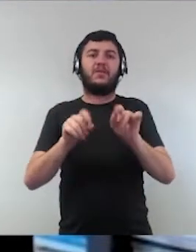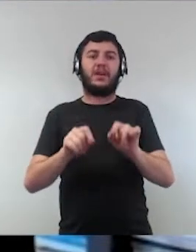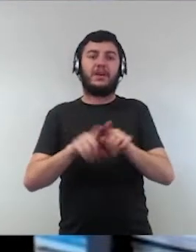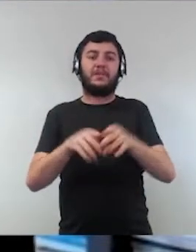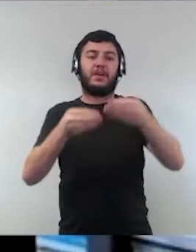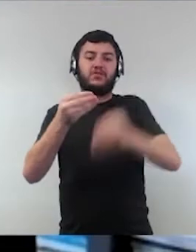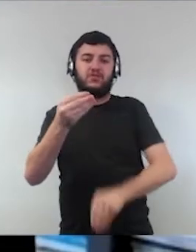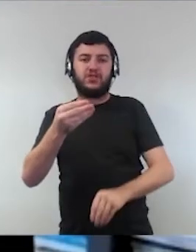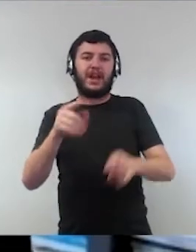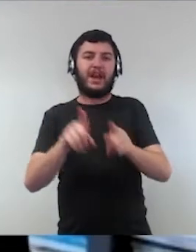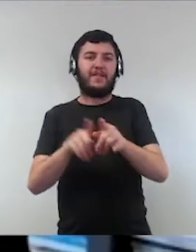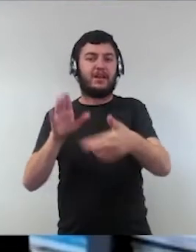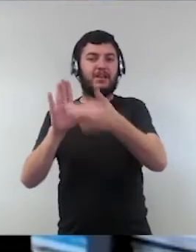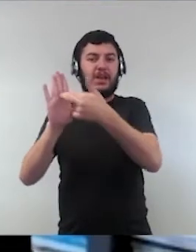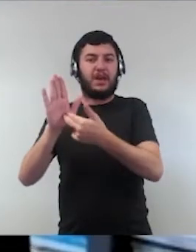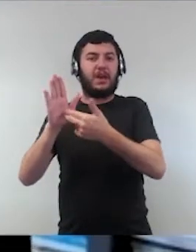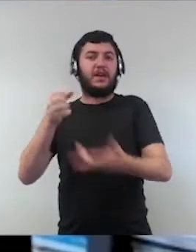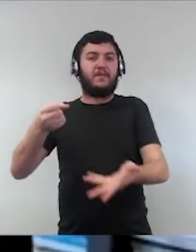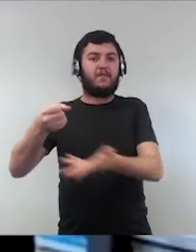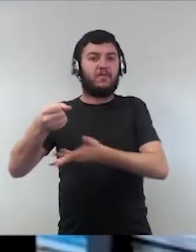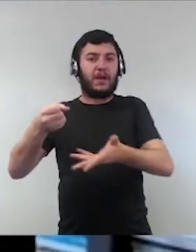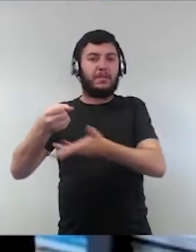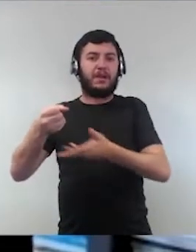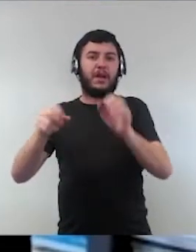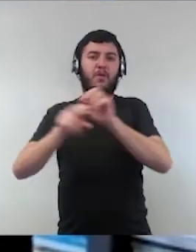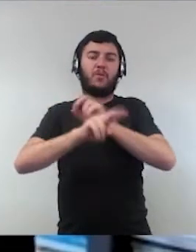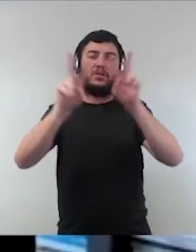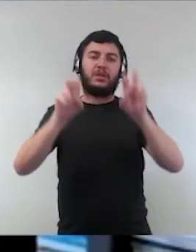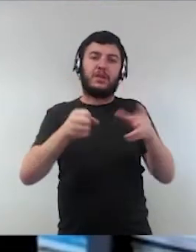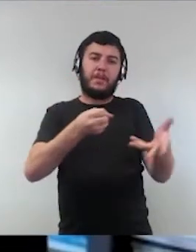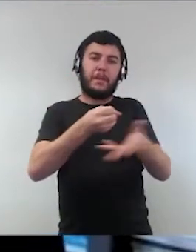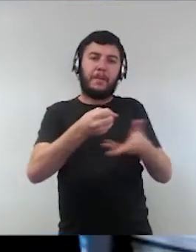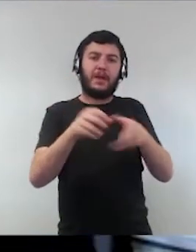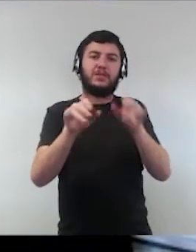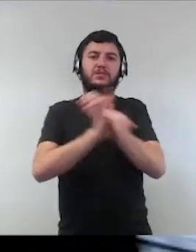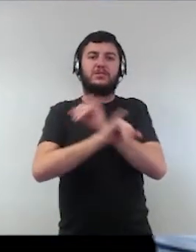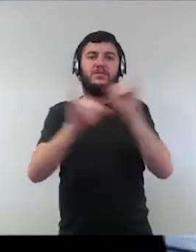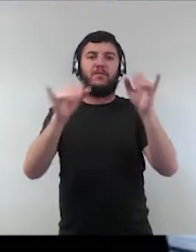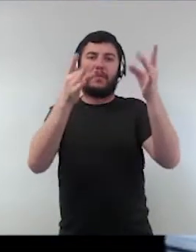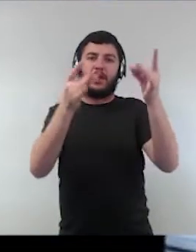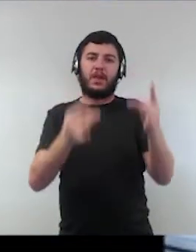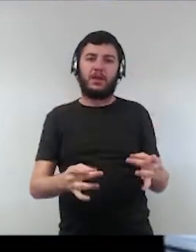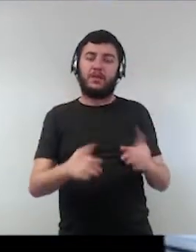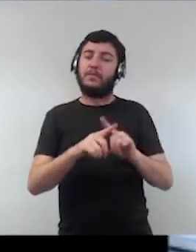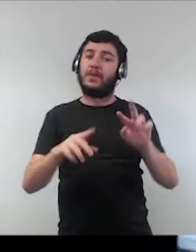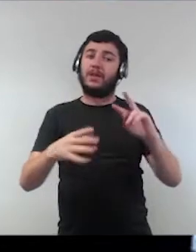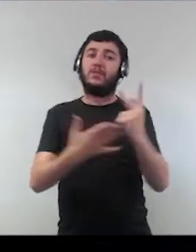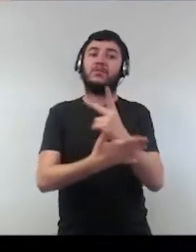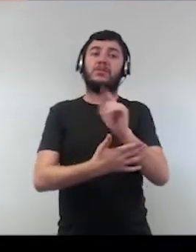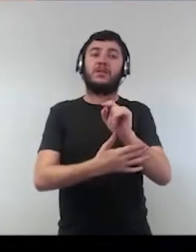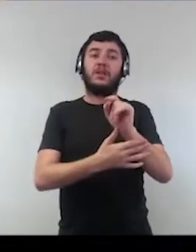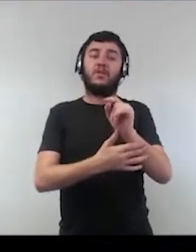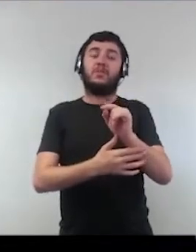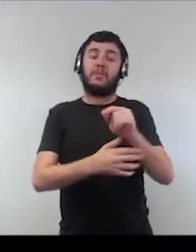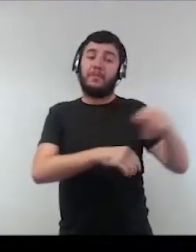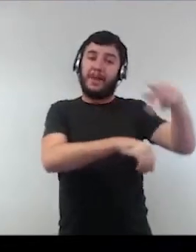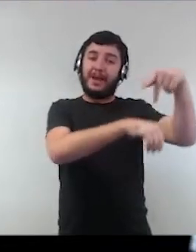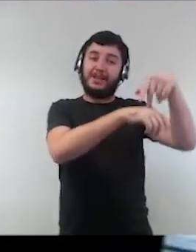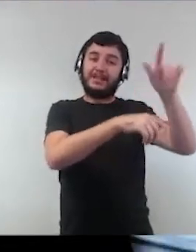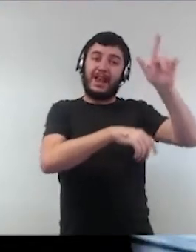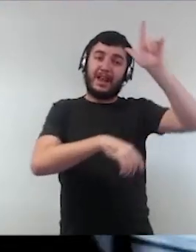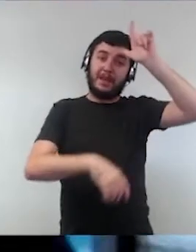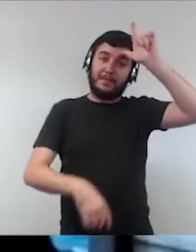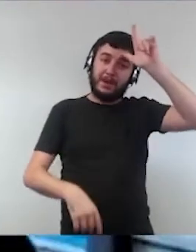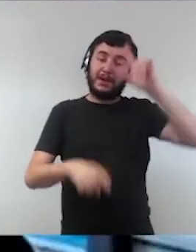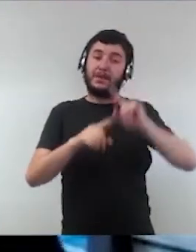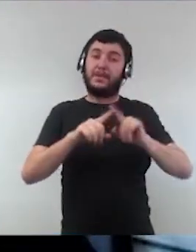identificou e reconheceu de maneira semelhante, até num outro contexto, do que foi feito na Alemanha, reconheceu